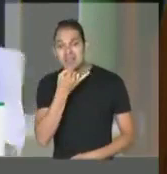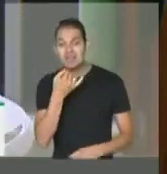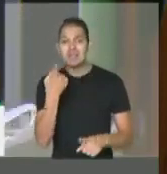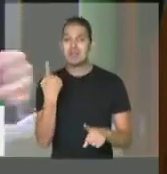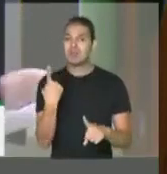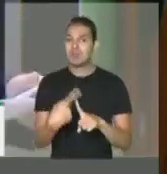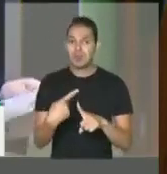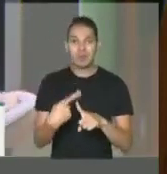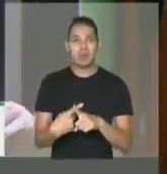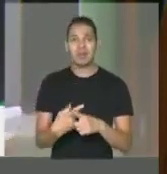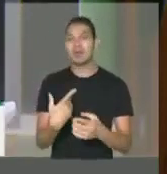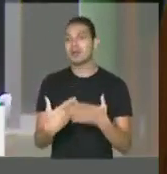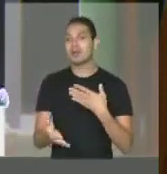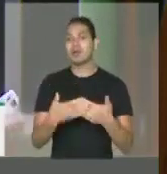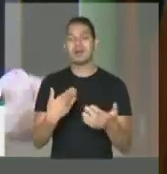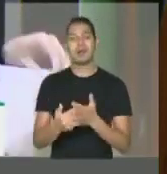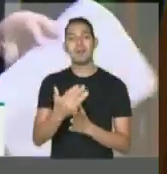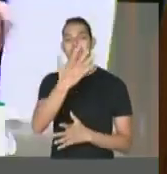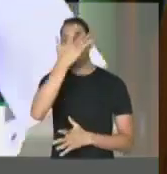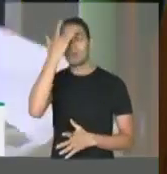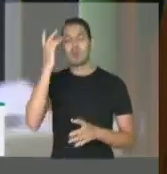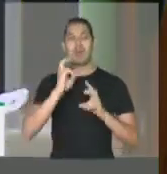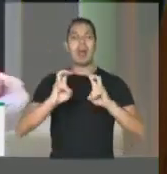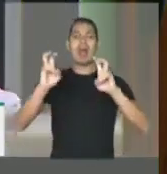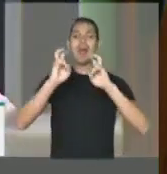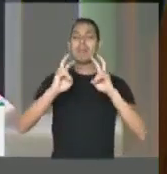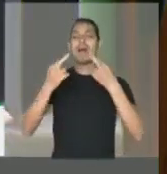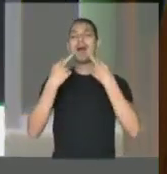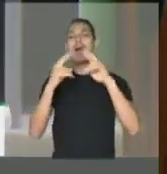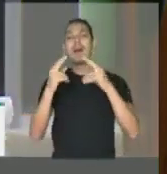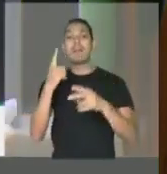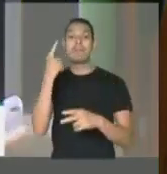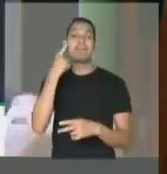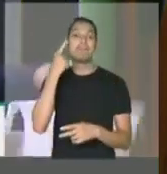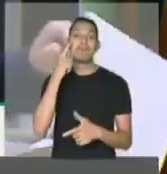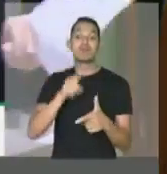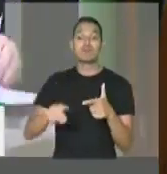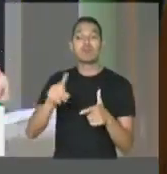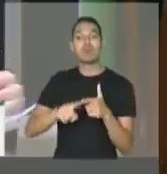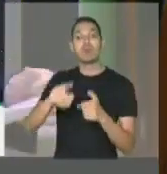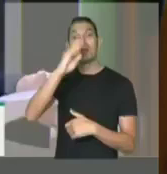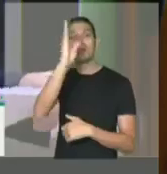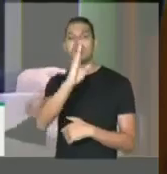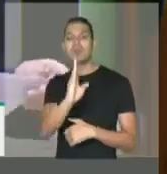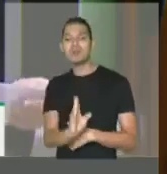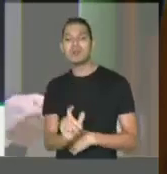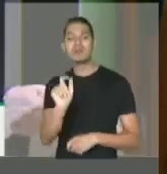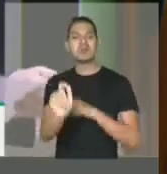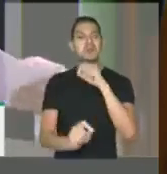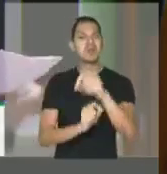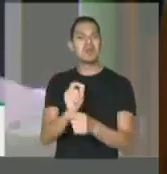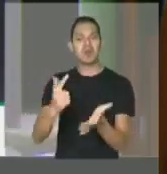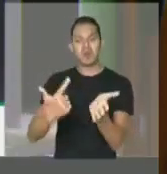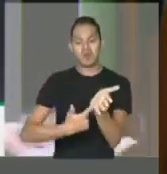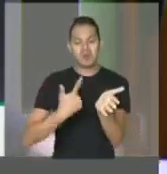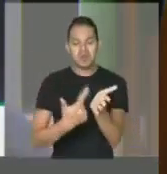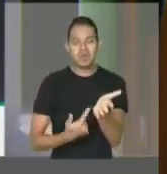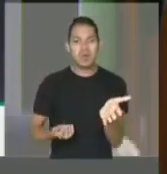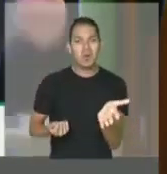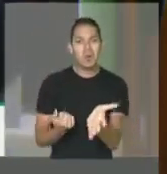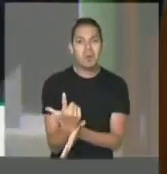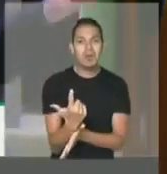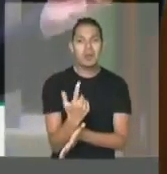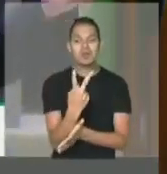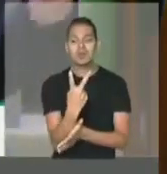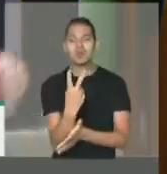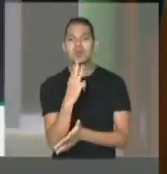mesmo assim tem gente fazendo barulho, achando que o problema do Brasil foram os livros comprados